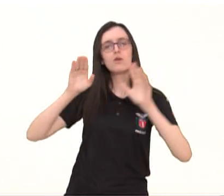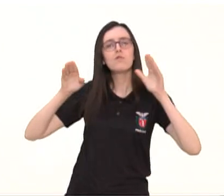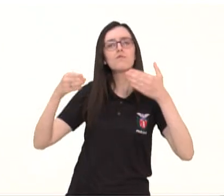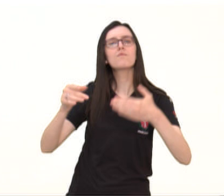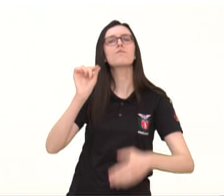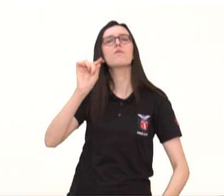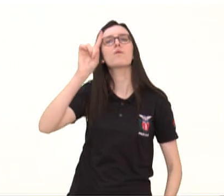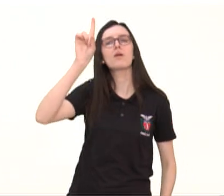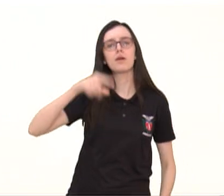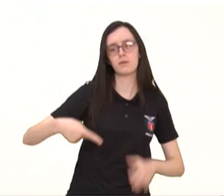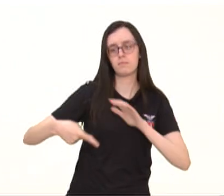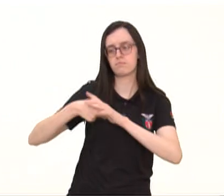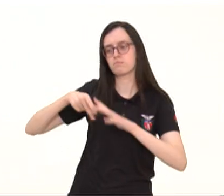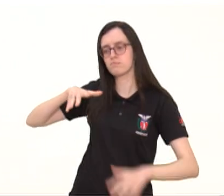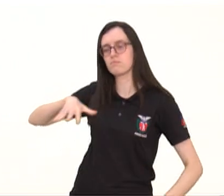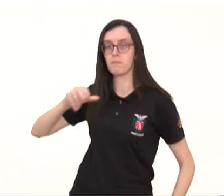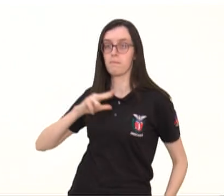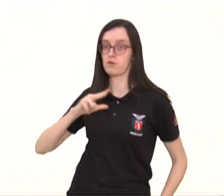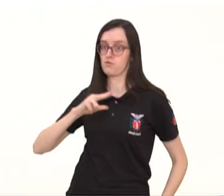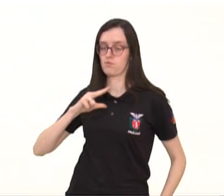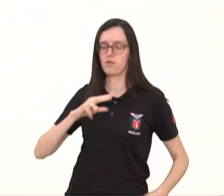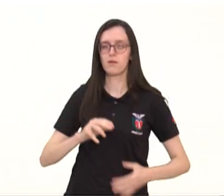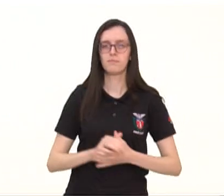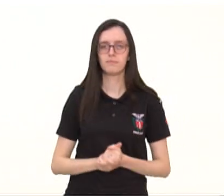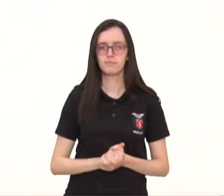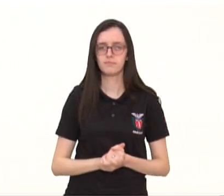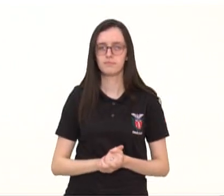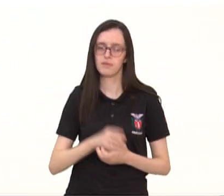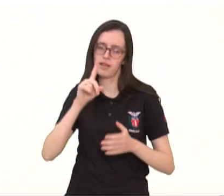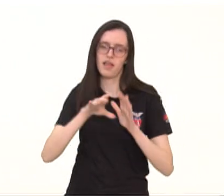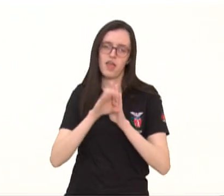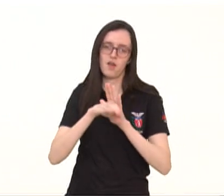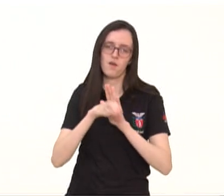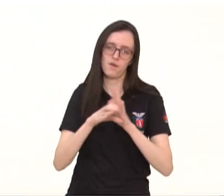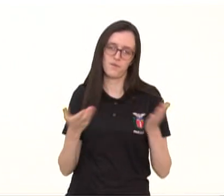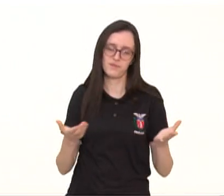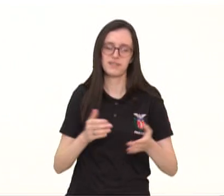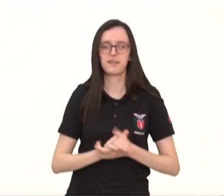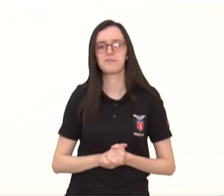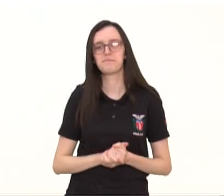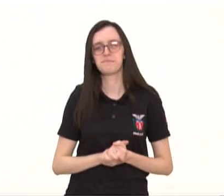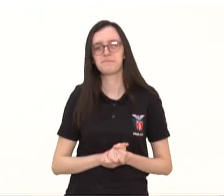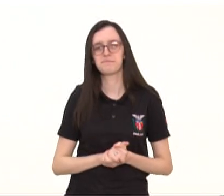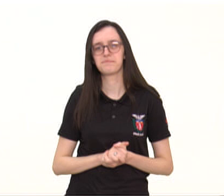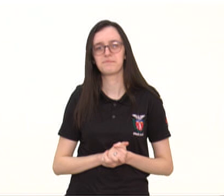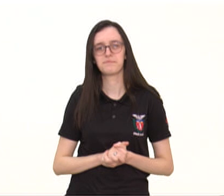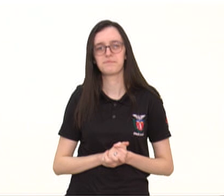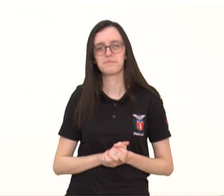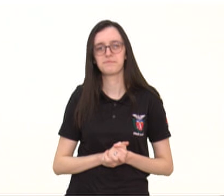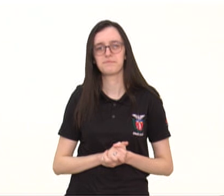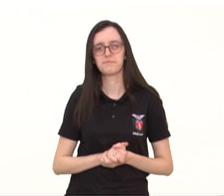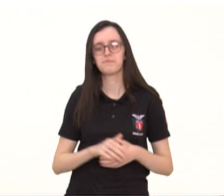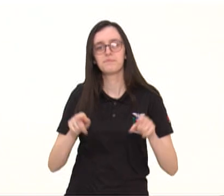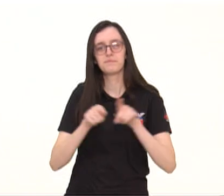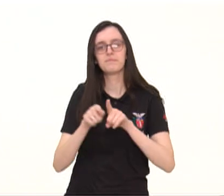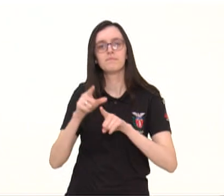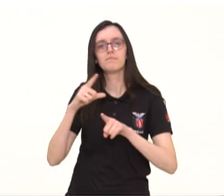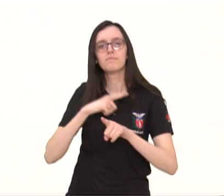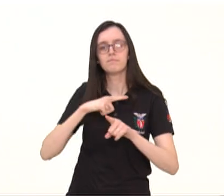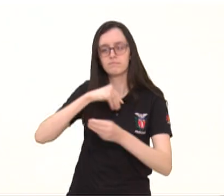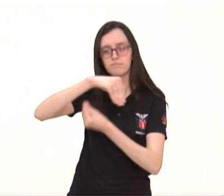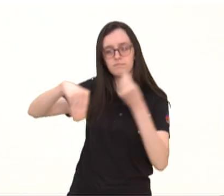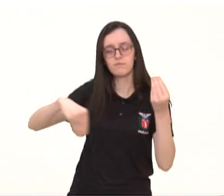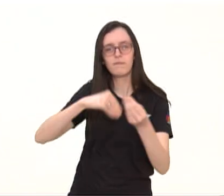baseado na propriedade privada. Essa é a definição, o conceito, E nos meios de